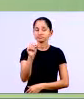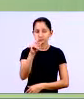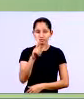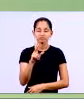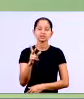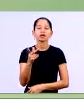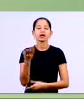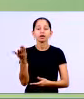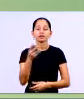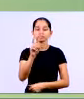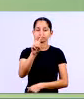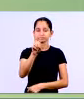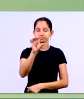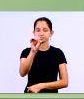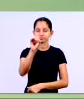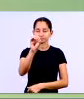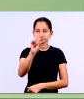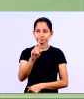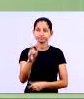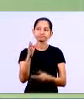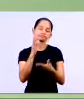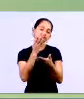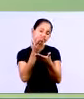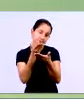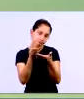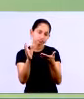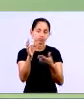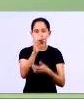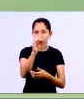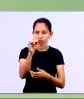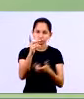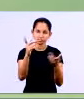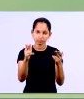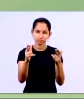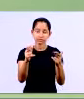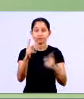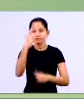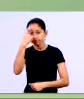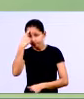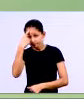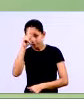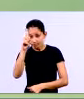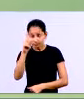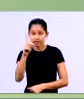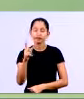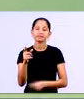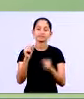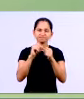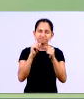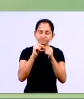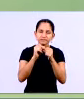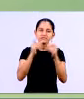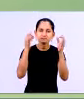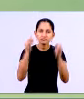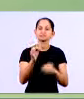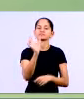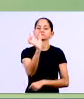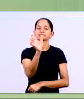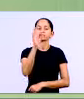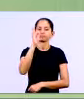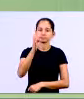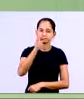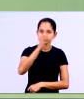Voo, sem acento, vogais dobradas. Ideia, vamos fazer a divisão.